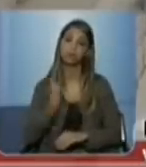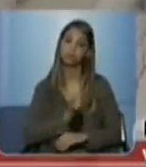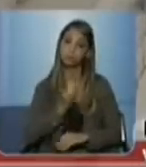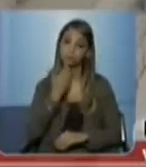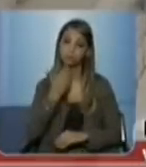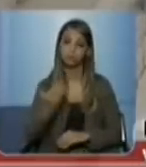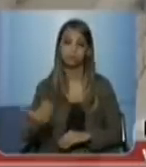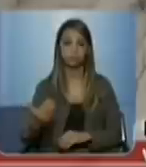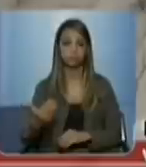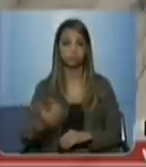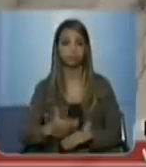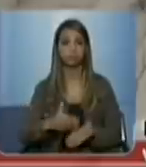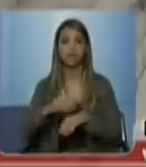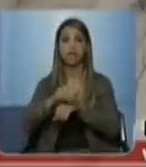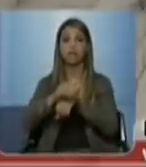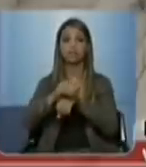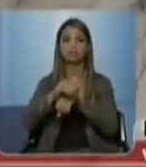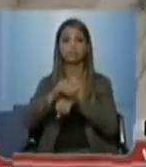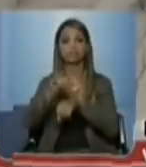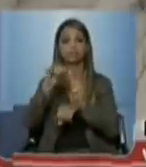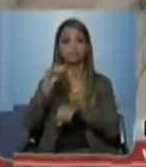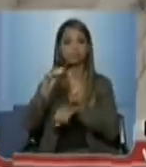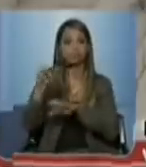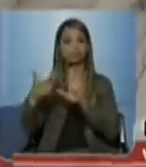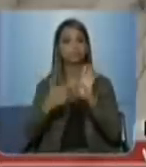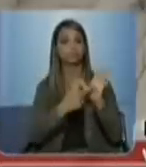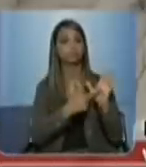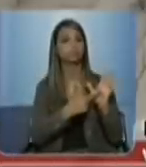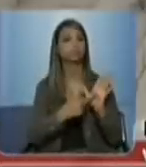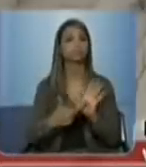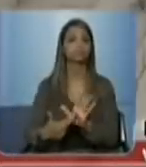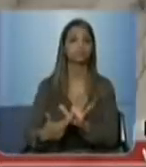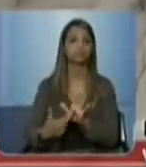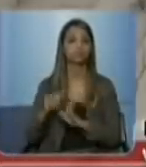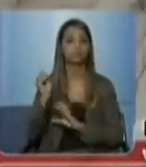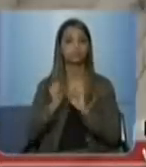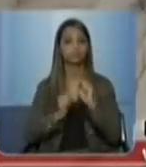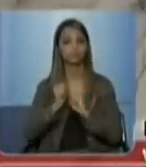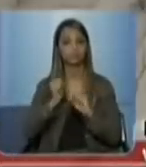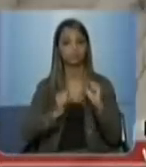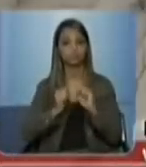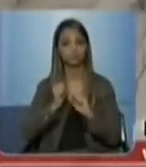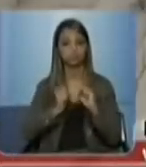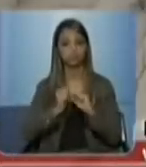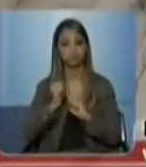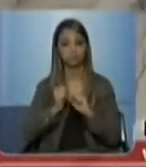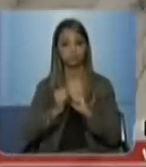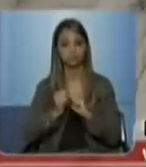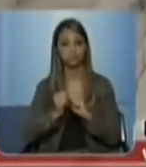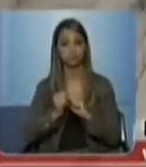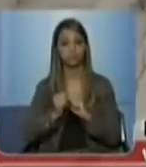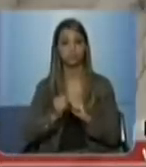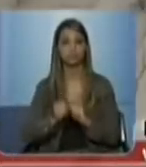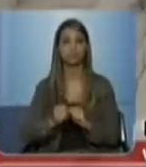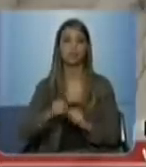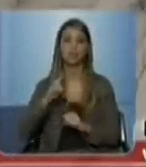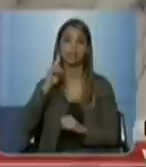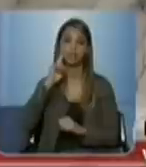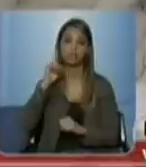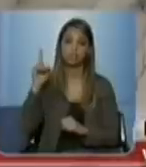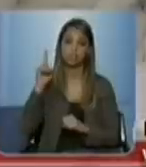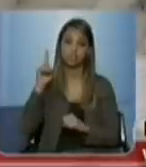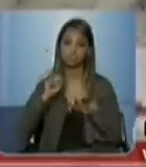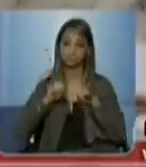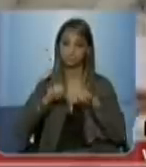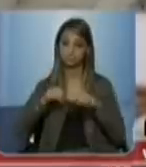pedimos a convocação dos representantes da empresa da franquia dia aqui